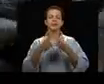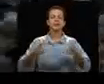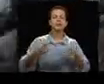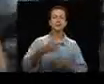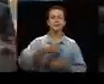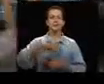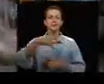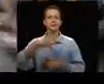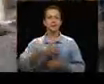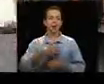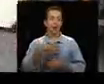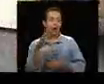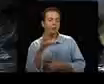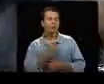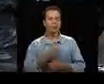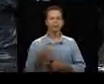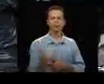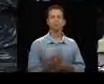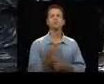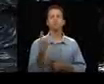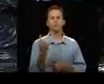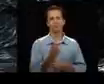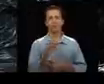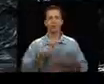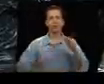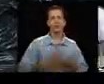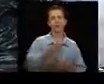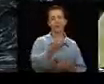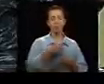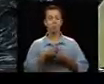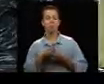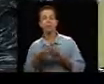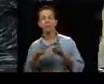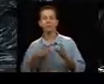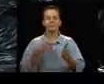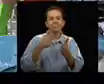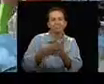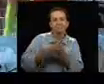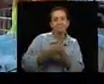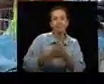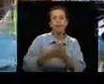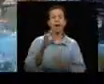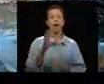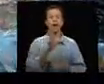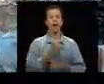que, me sentindo tão só, sinto que é